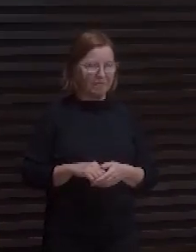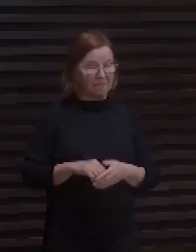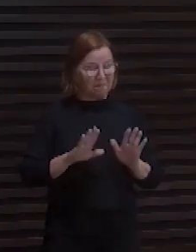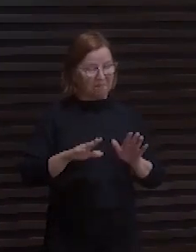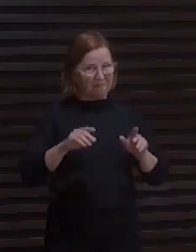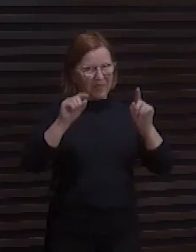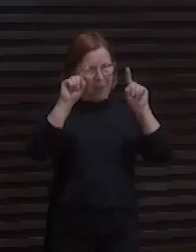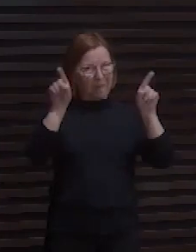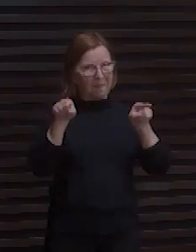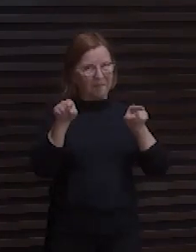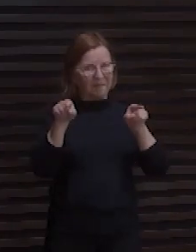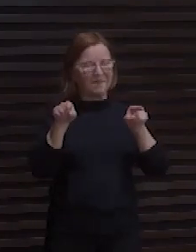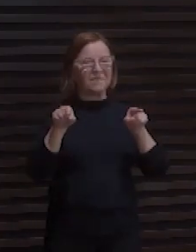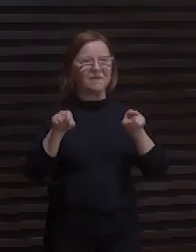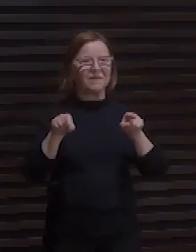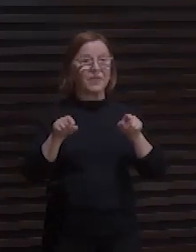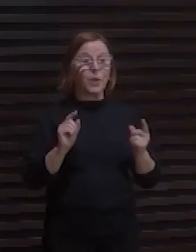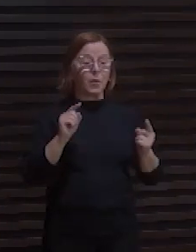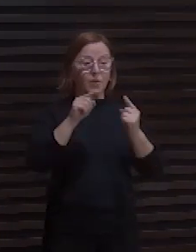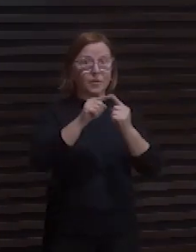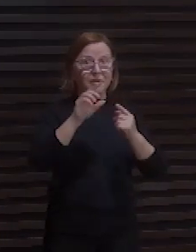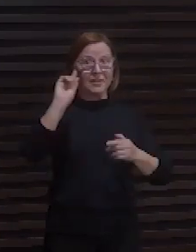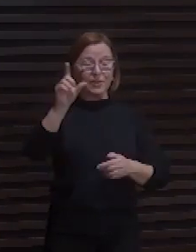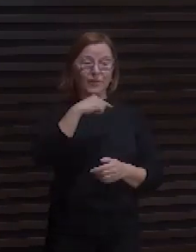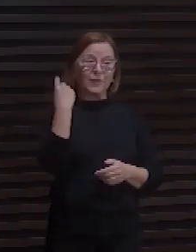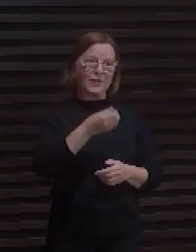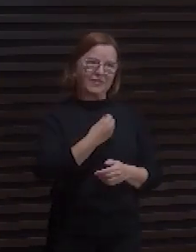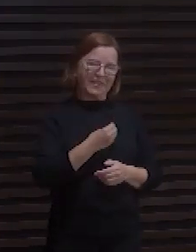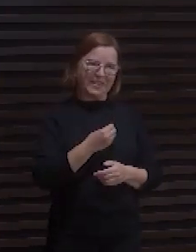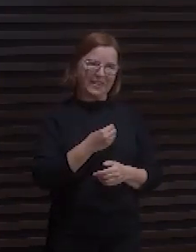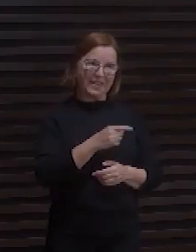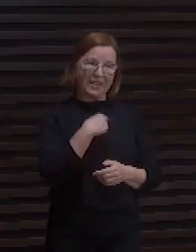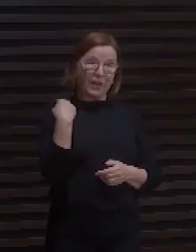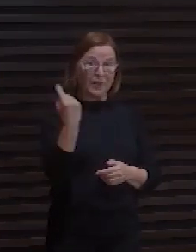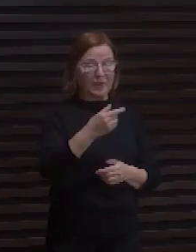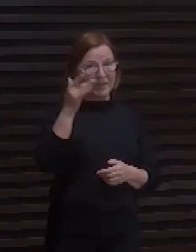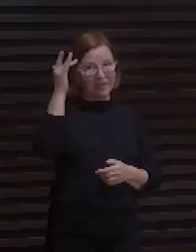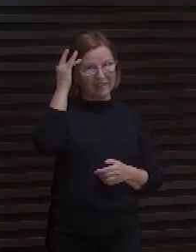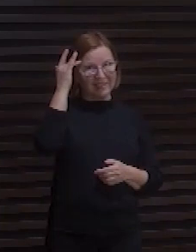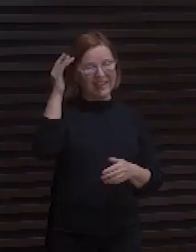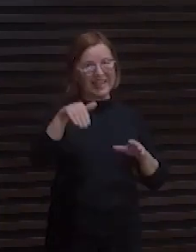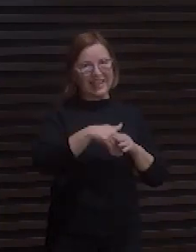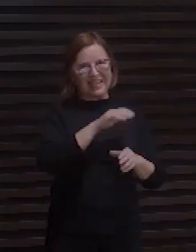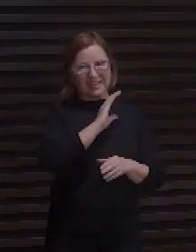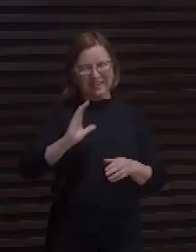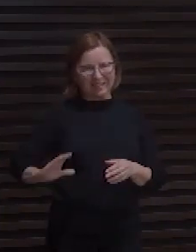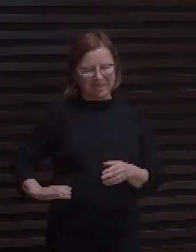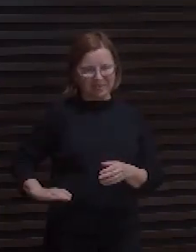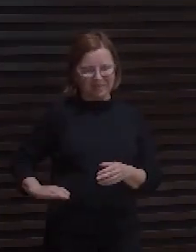parênteses. O objetivo de Deus nas nossas vidas é o nosso amadurecimento em Cristo.